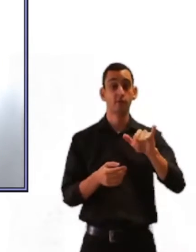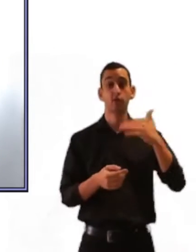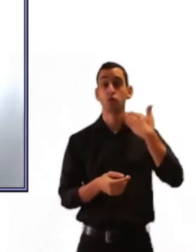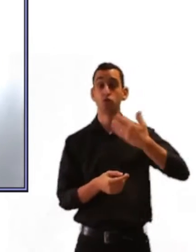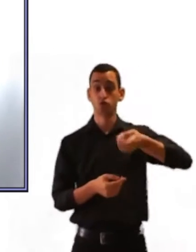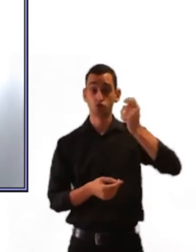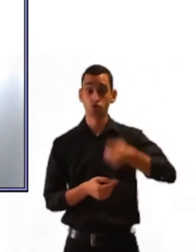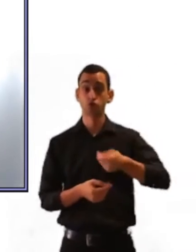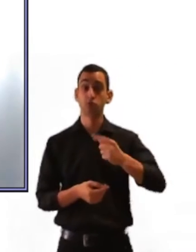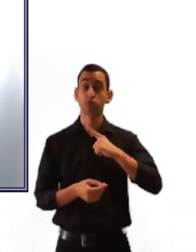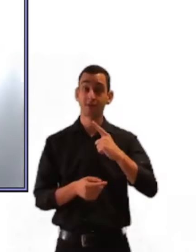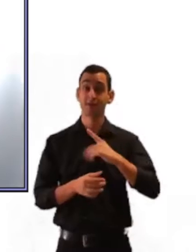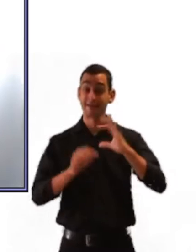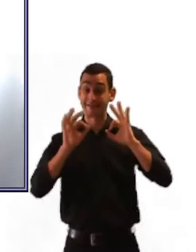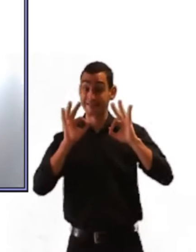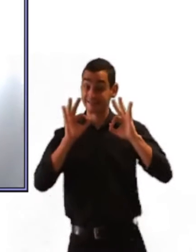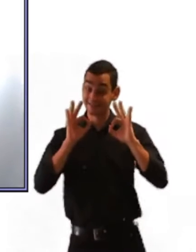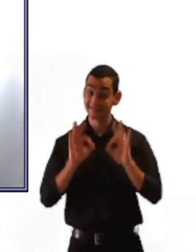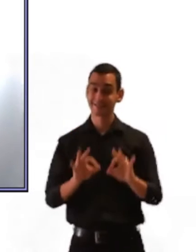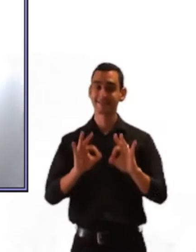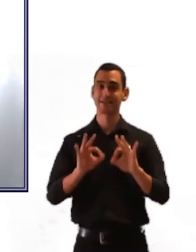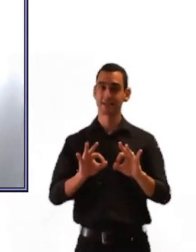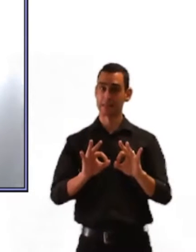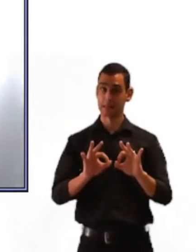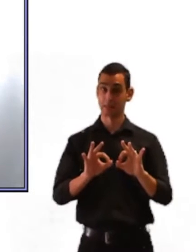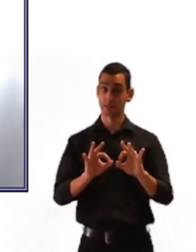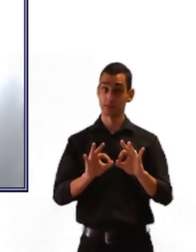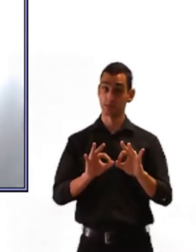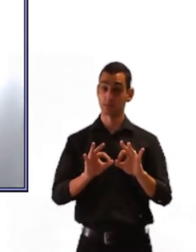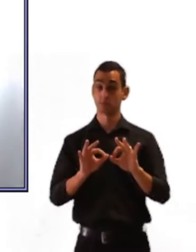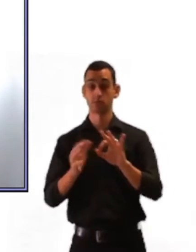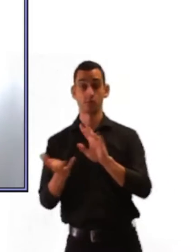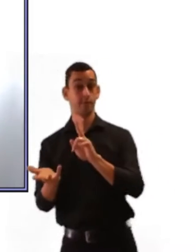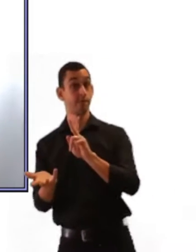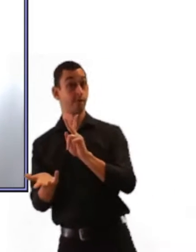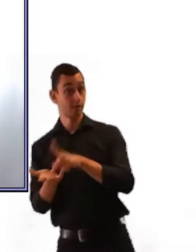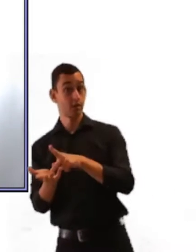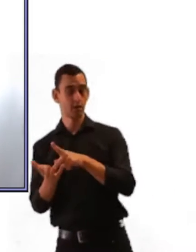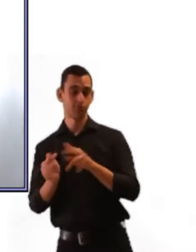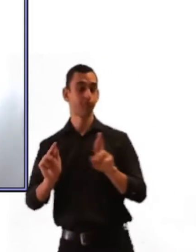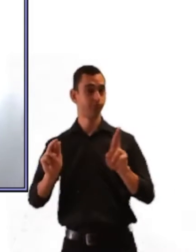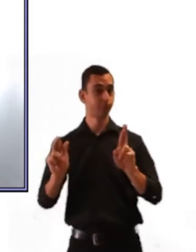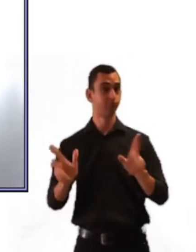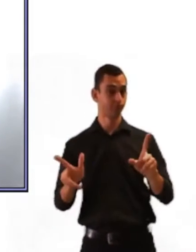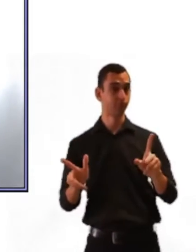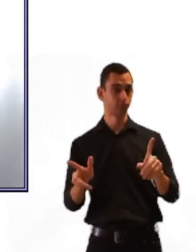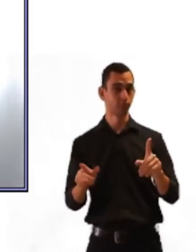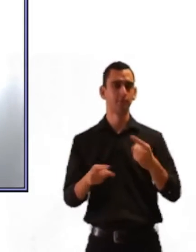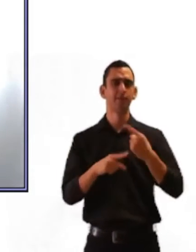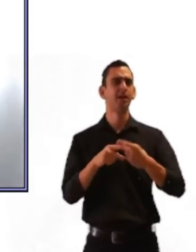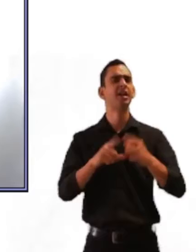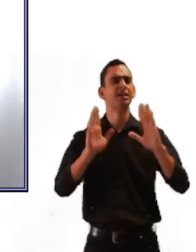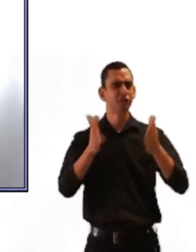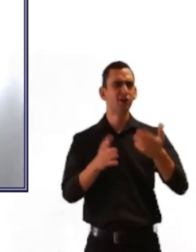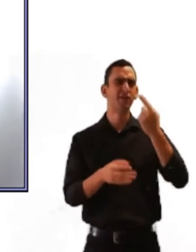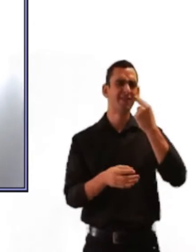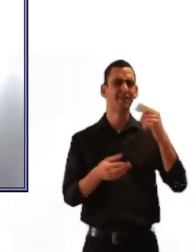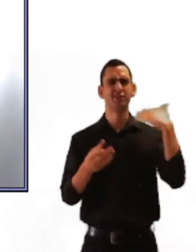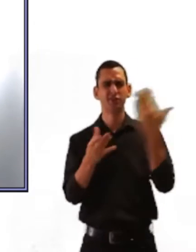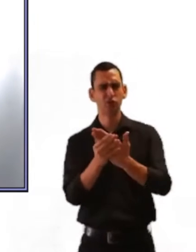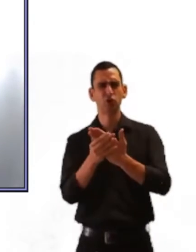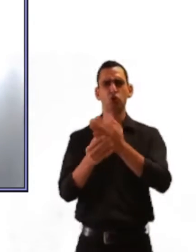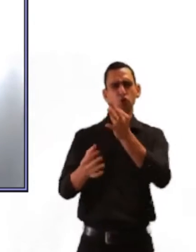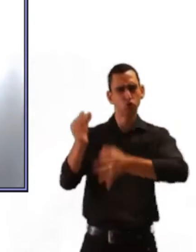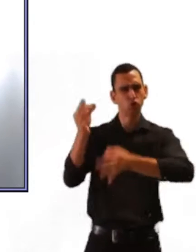de certeza e juízos de verdade. Isso é muito importante porque a gente vê em julgados, né, essa citação: